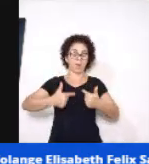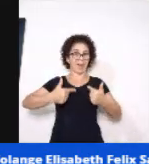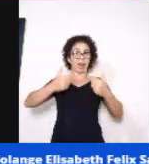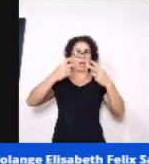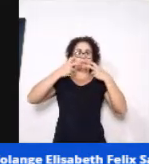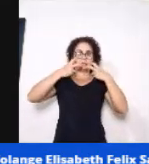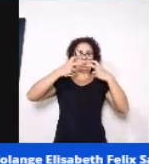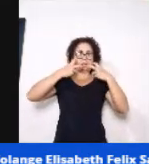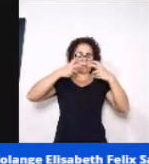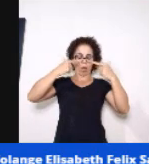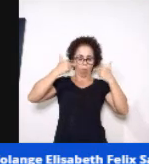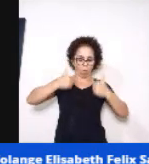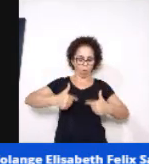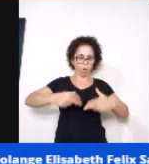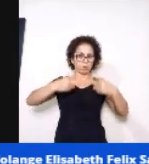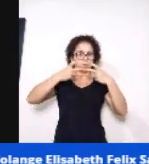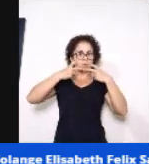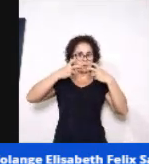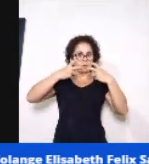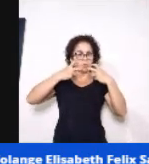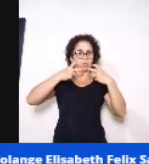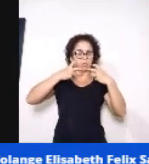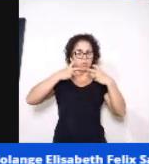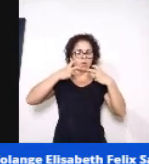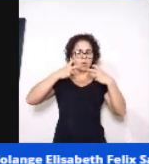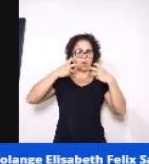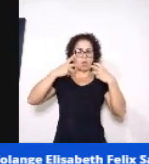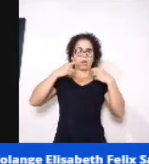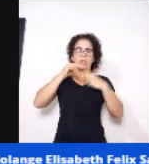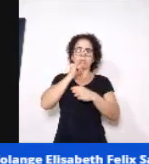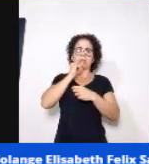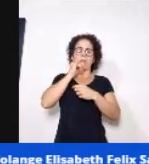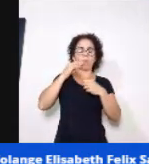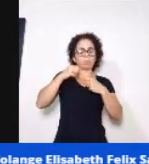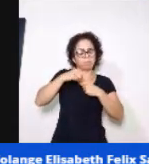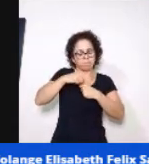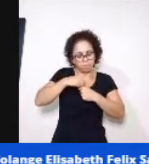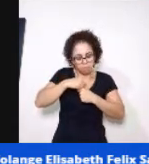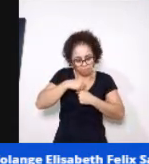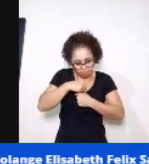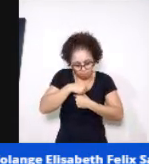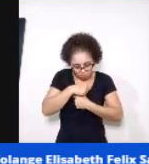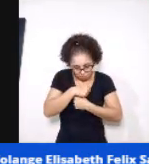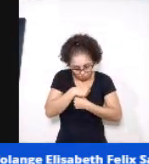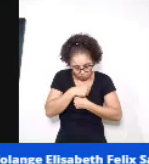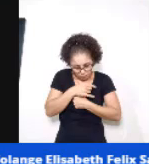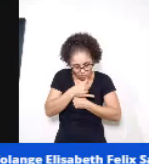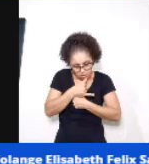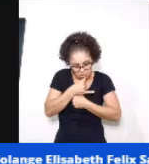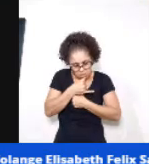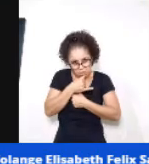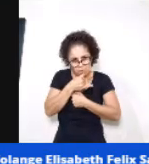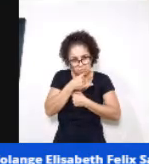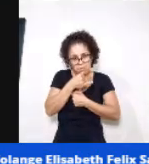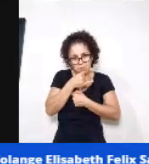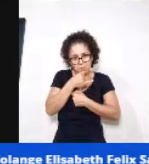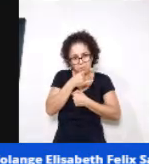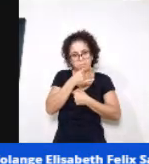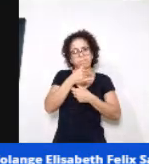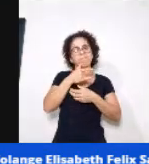né? Se eu adoto uma postura encolhida quando eu estou triste, porque o meu corpo faz isso, é a minha linguagem de corpo, é quase